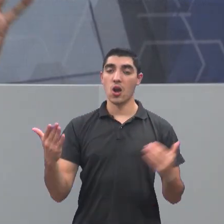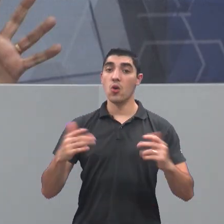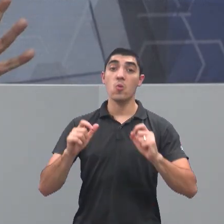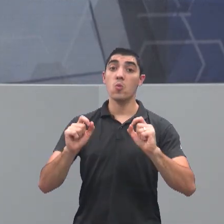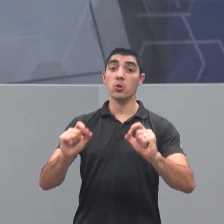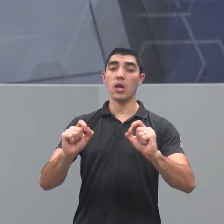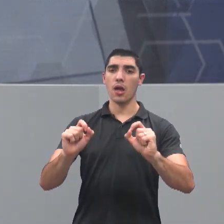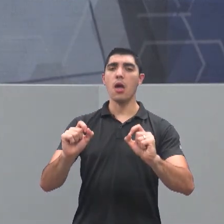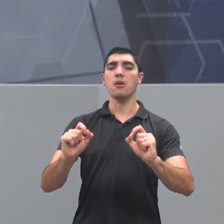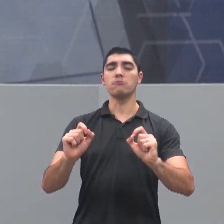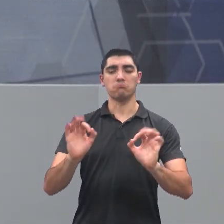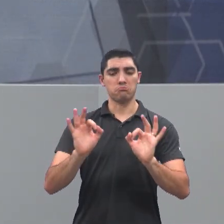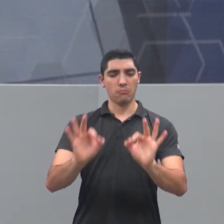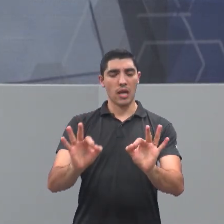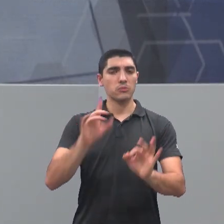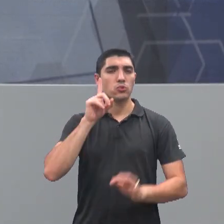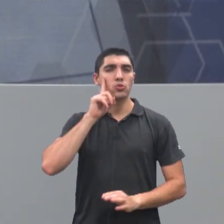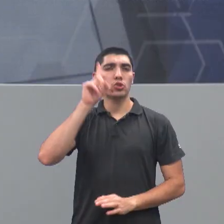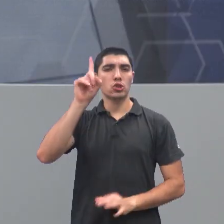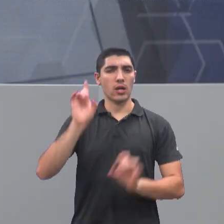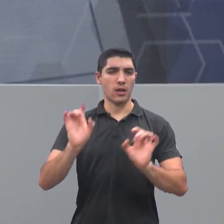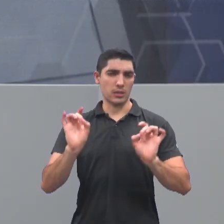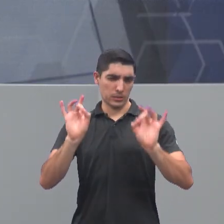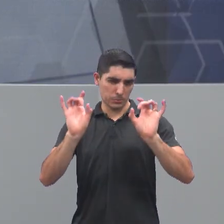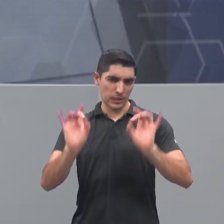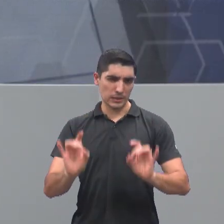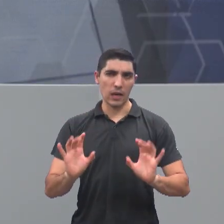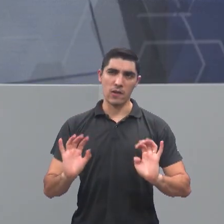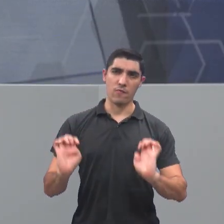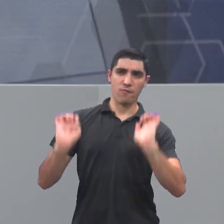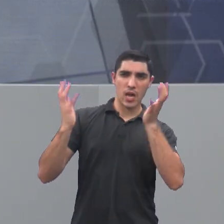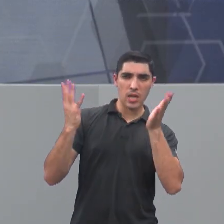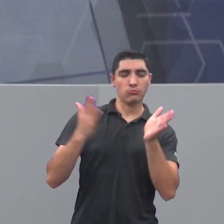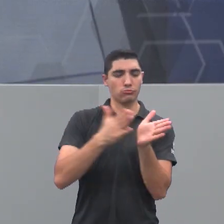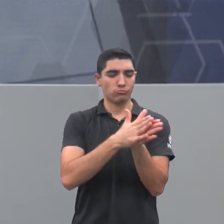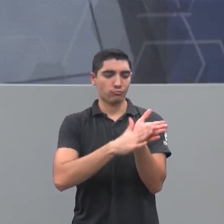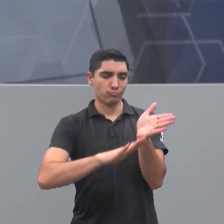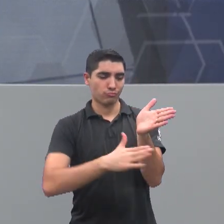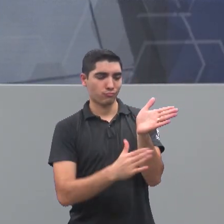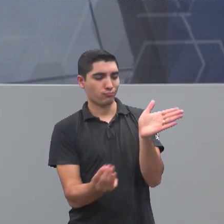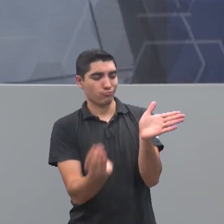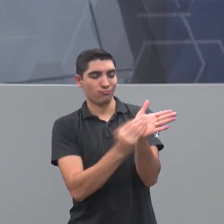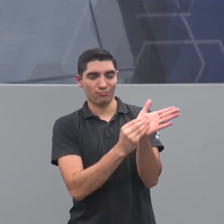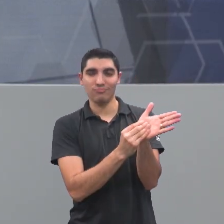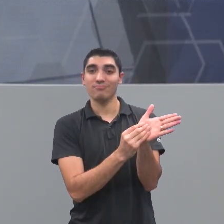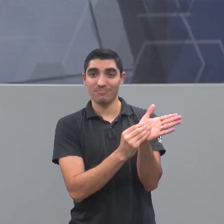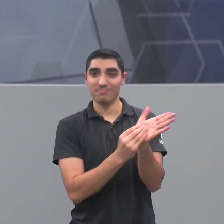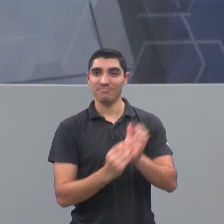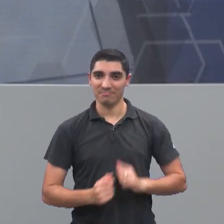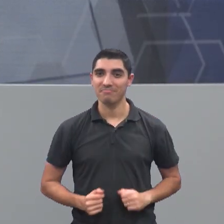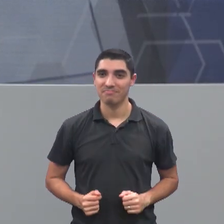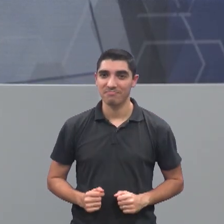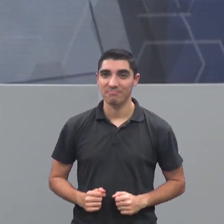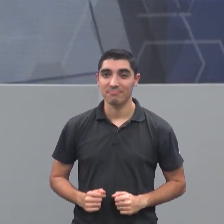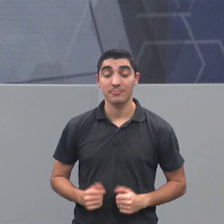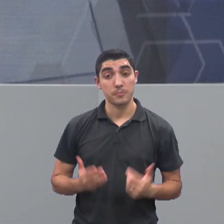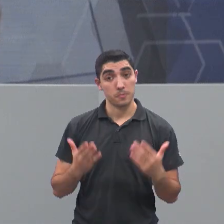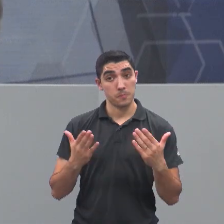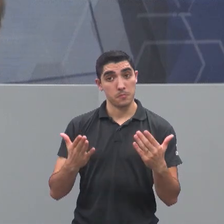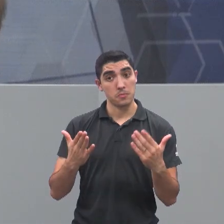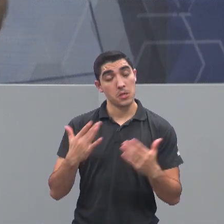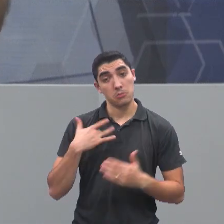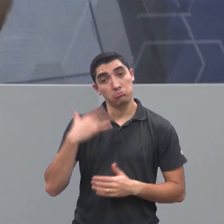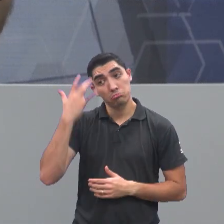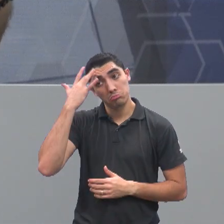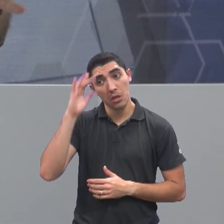seu calendário oficial, esse grande trabalho que vocês fazem em São José dos Campos, né? Eu não sei se algum